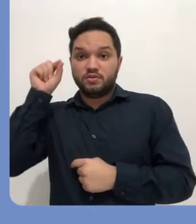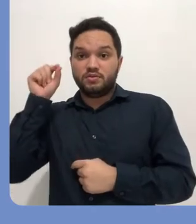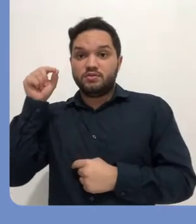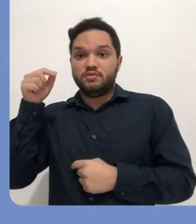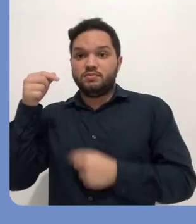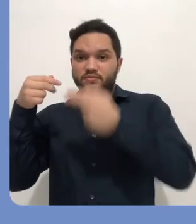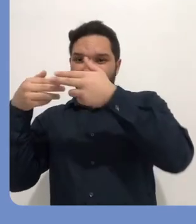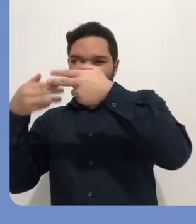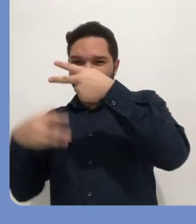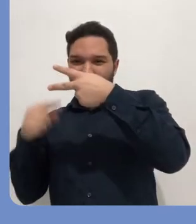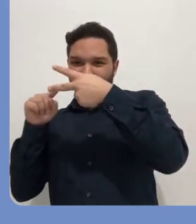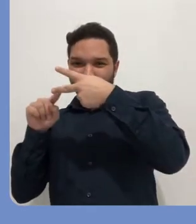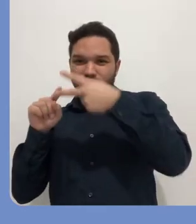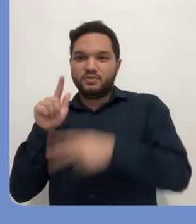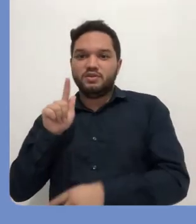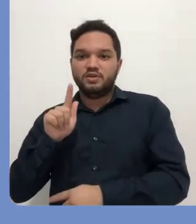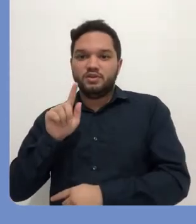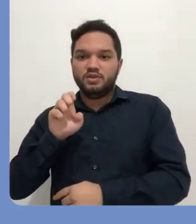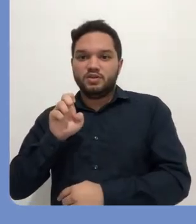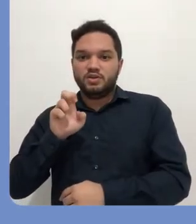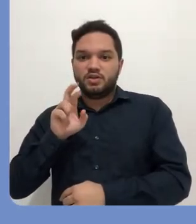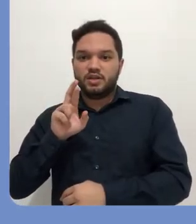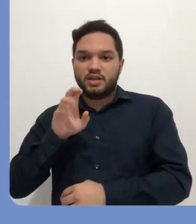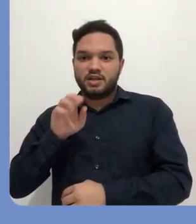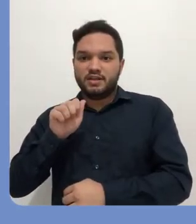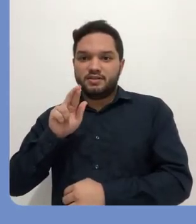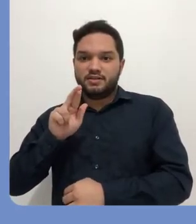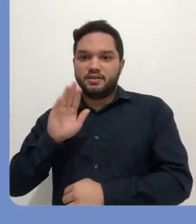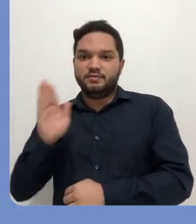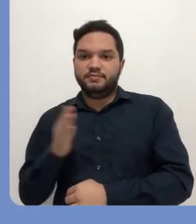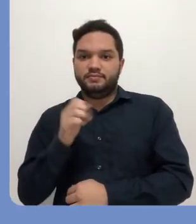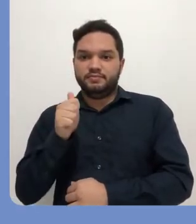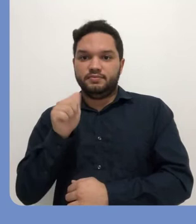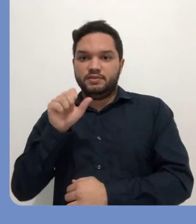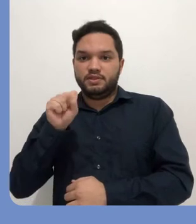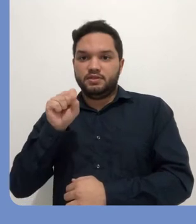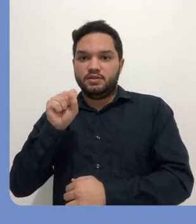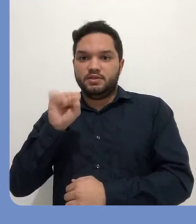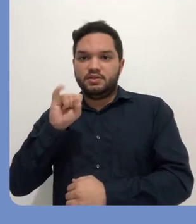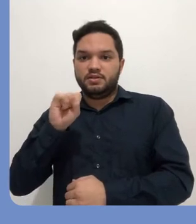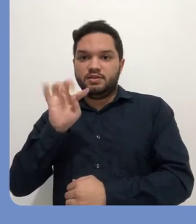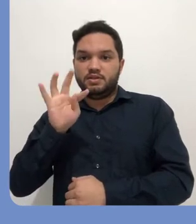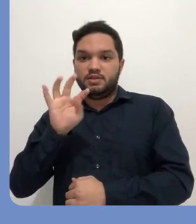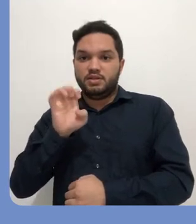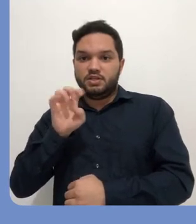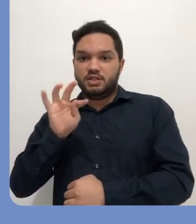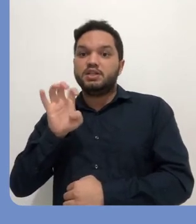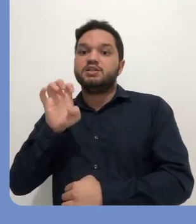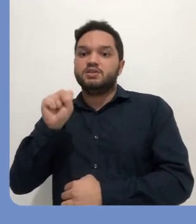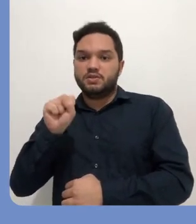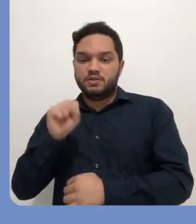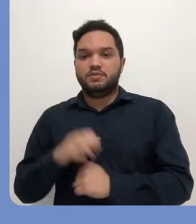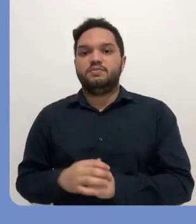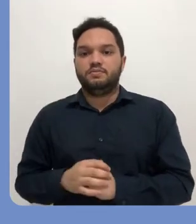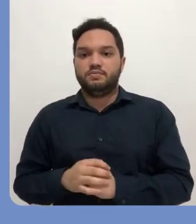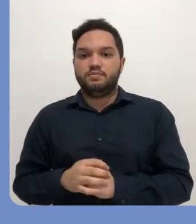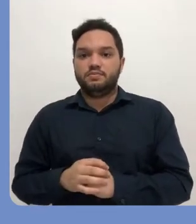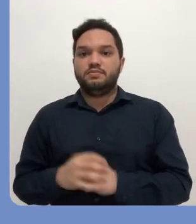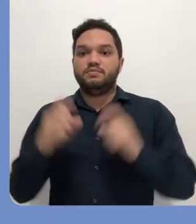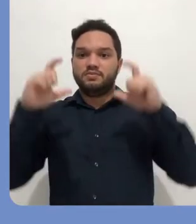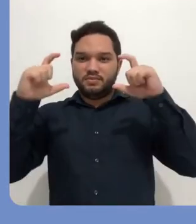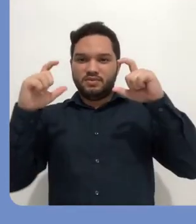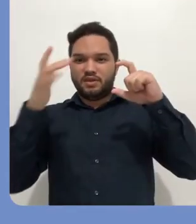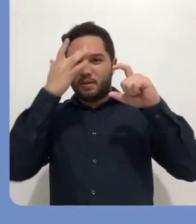Configurações, selecione a opção Gerenciar Assistentes. Nessa tela, no campo de